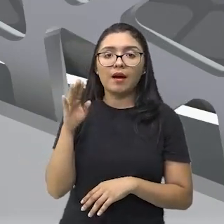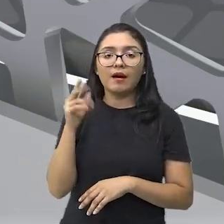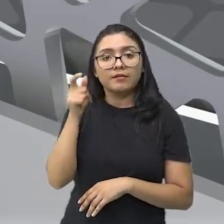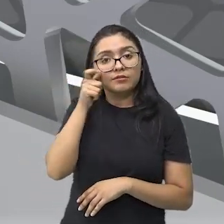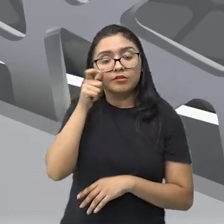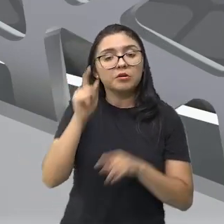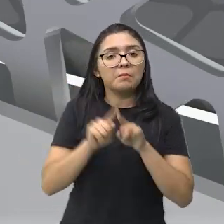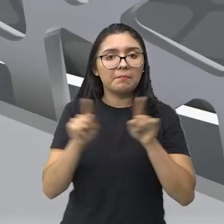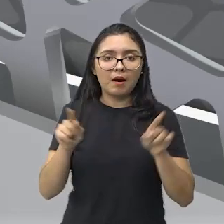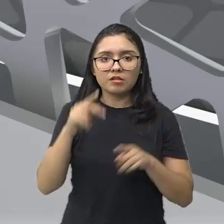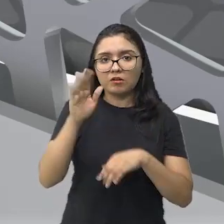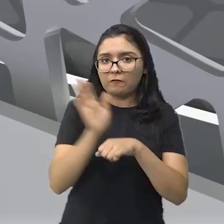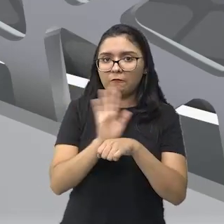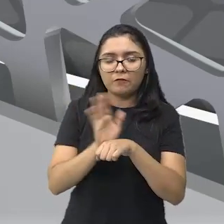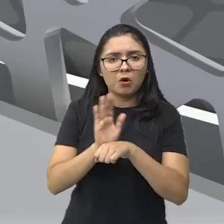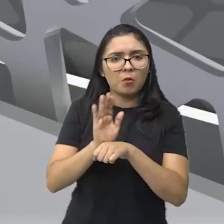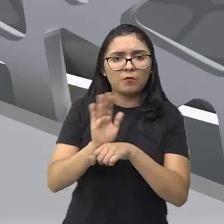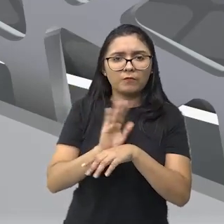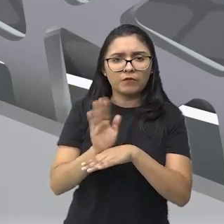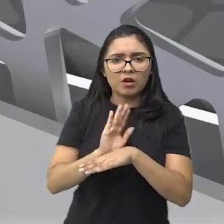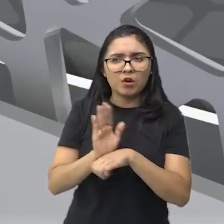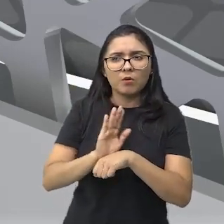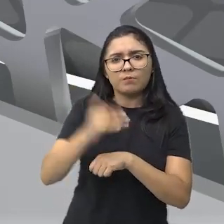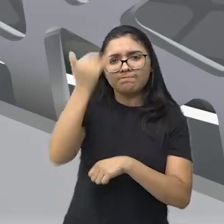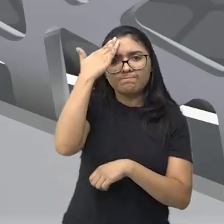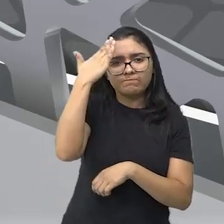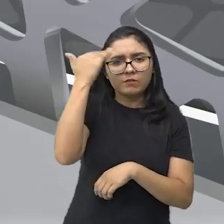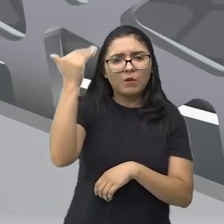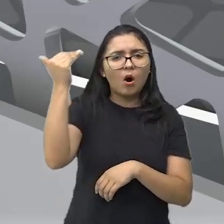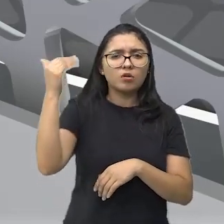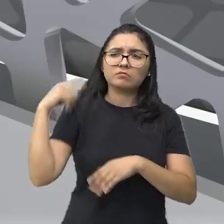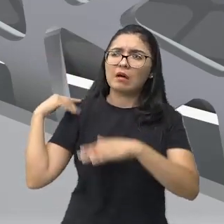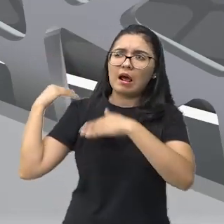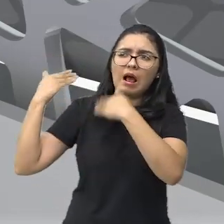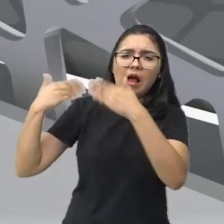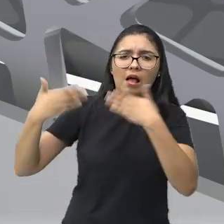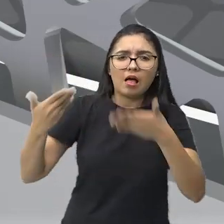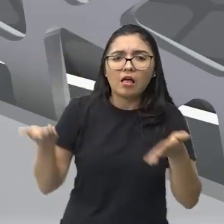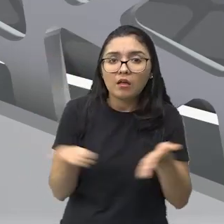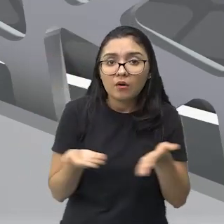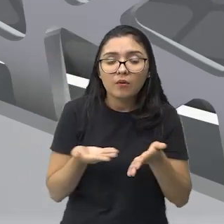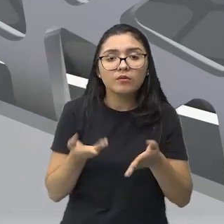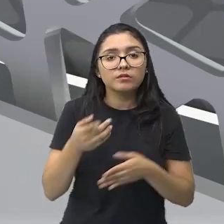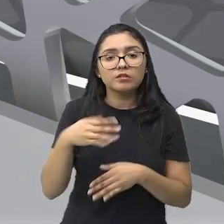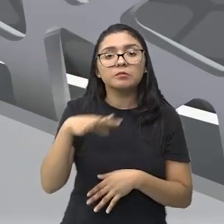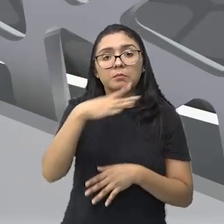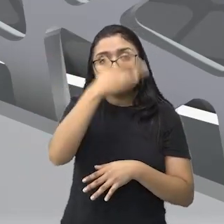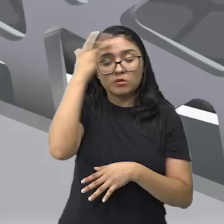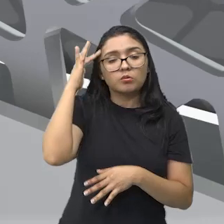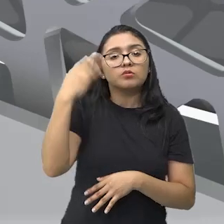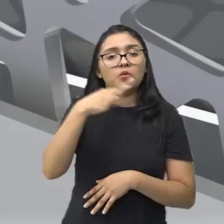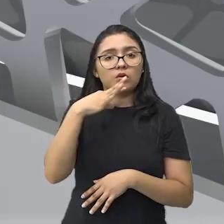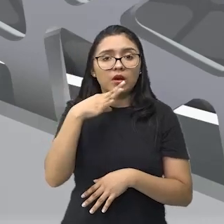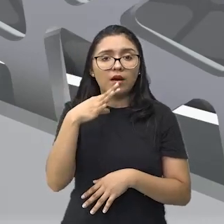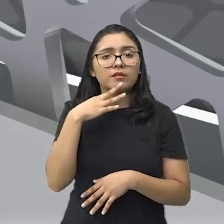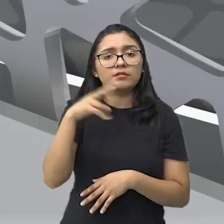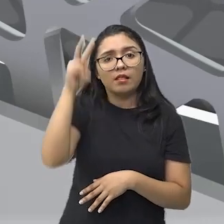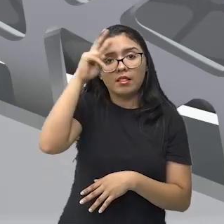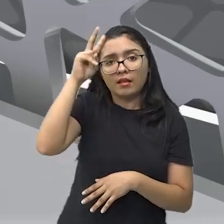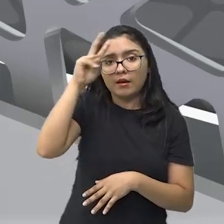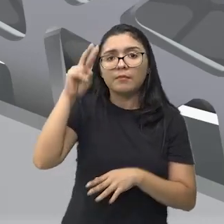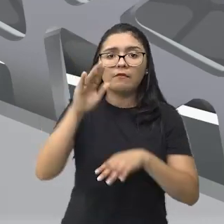clássico, não se tira o mérito do filme Titanic. Então, para vocês entenderem o que é uma